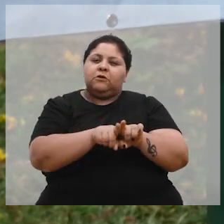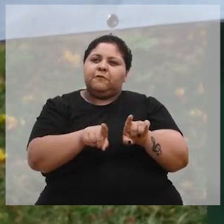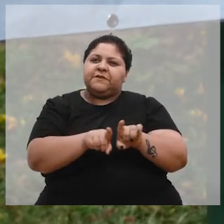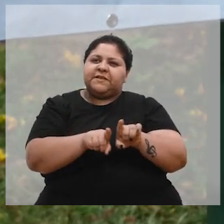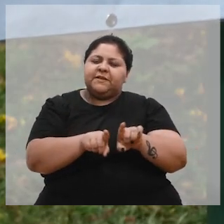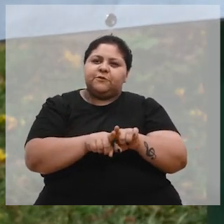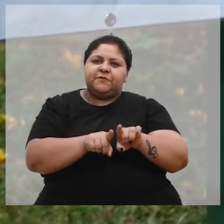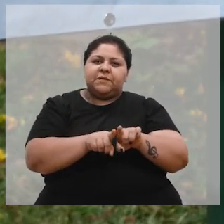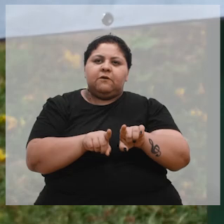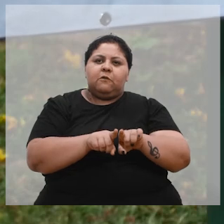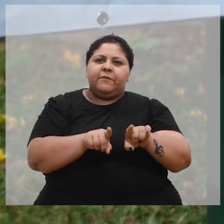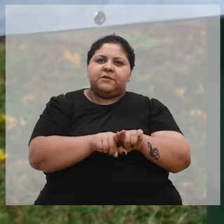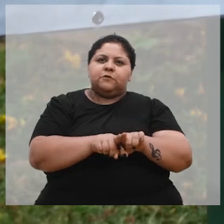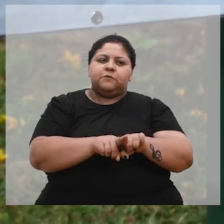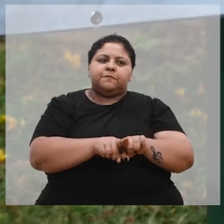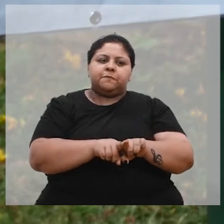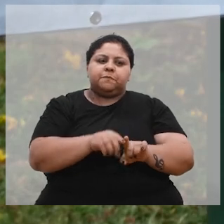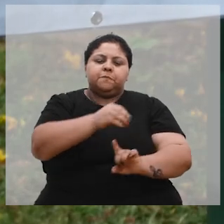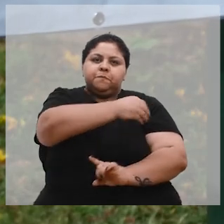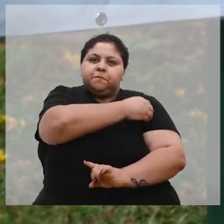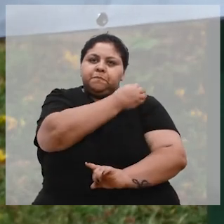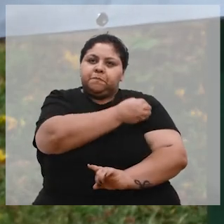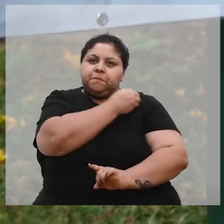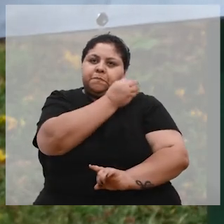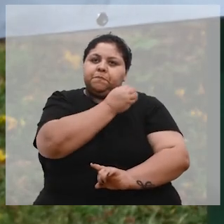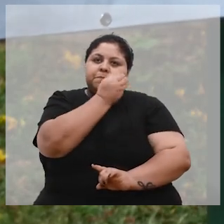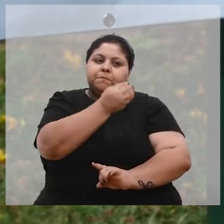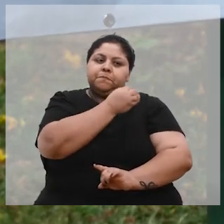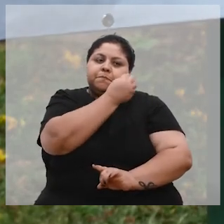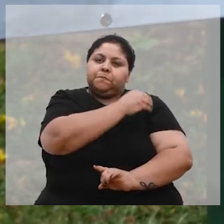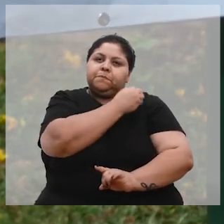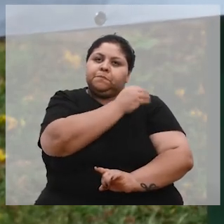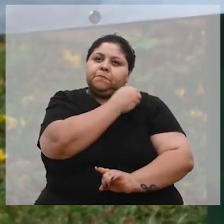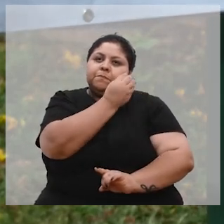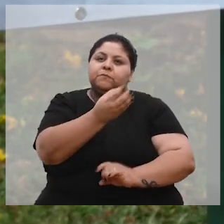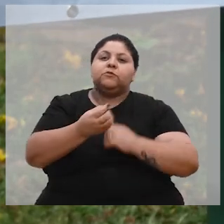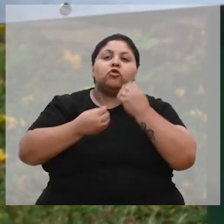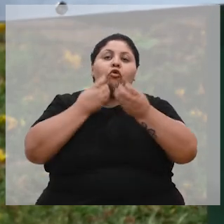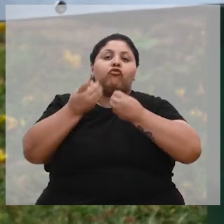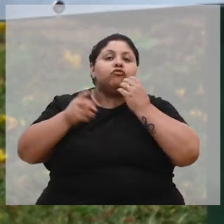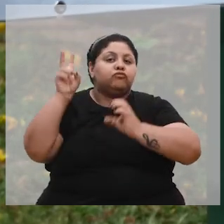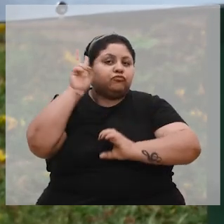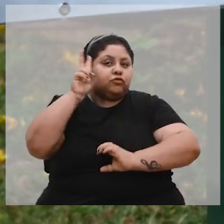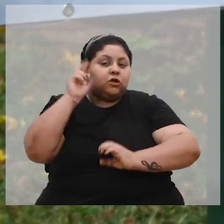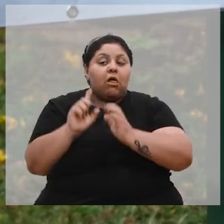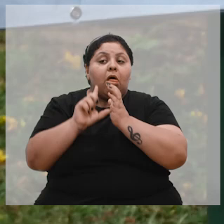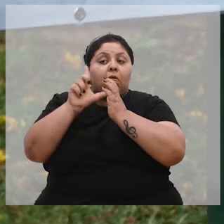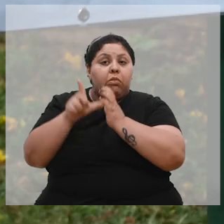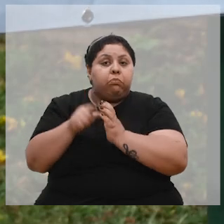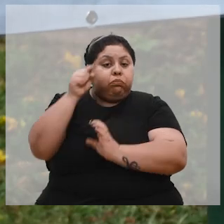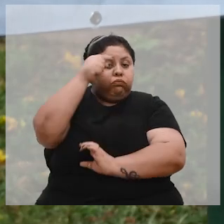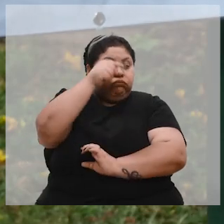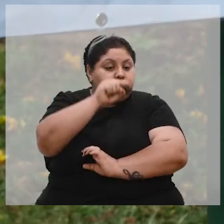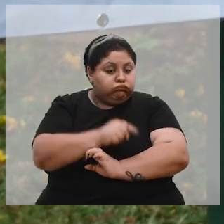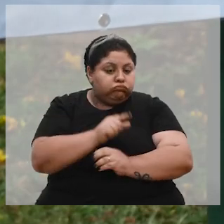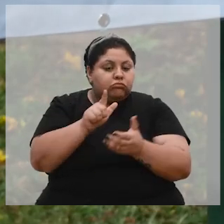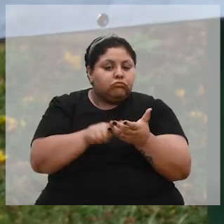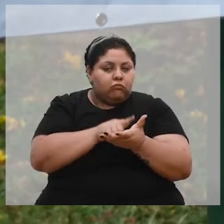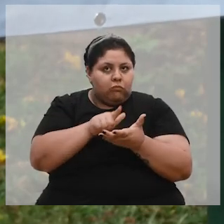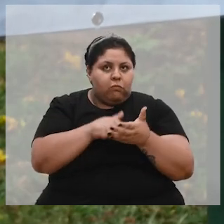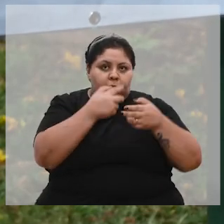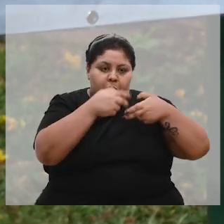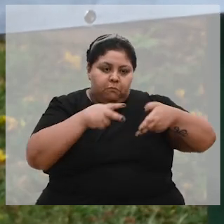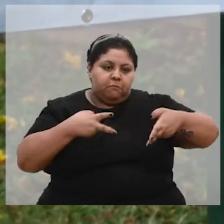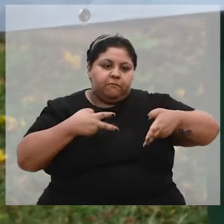oficinas de contação de histórias. Então eu gostaria também, na medida em que no segundo bloco nós entraremos mais detidamente nas obras que